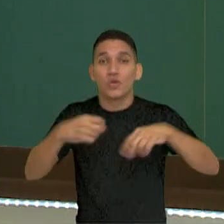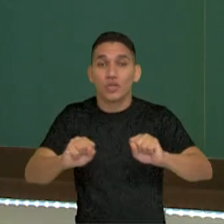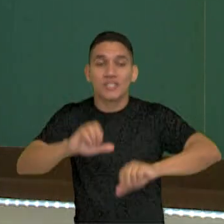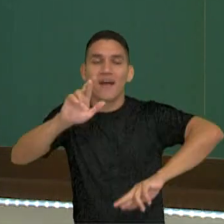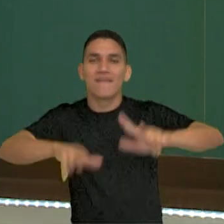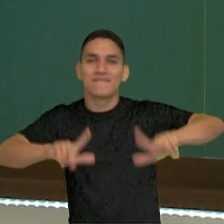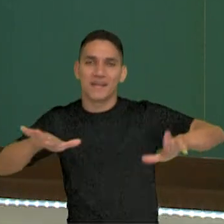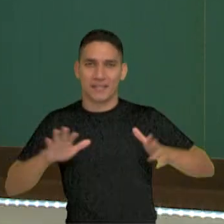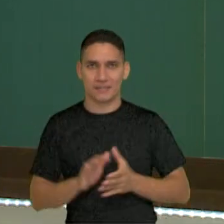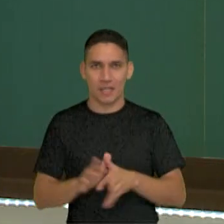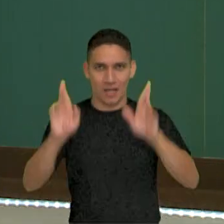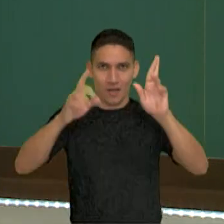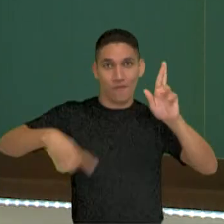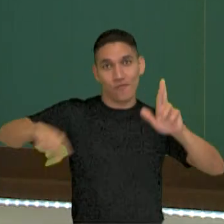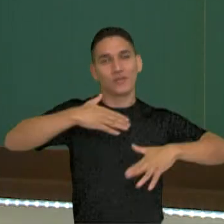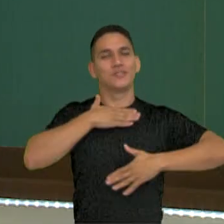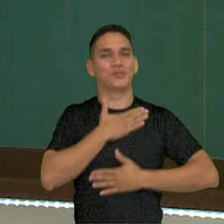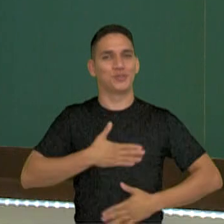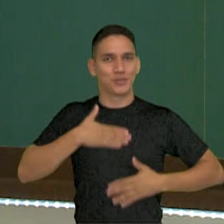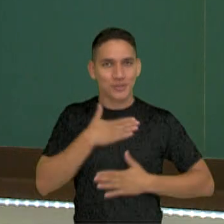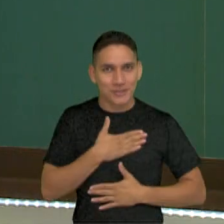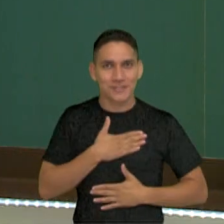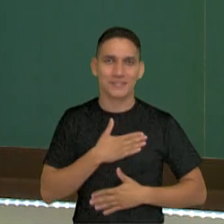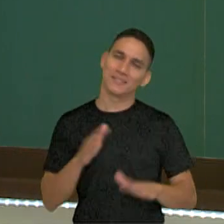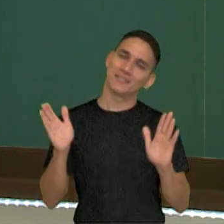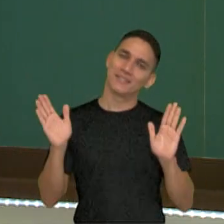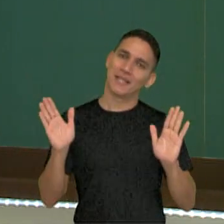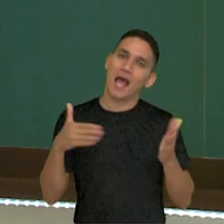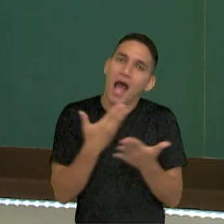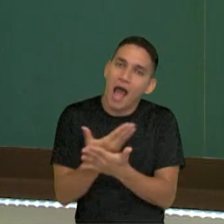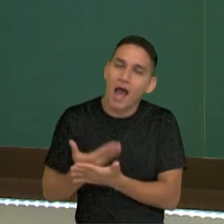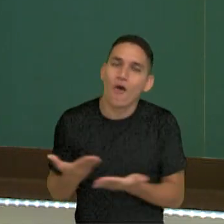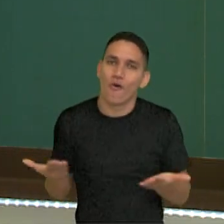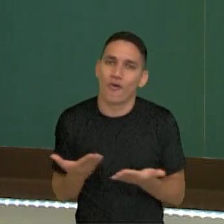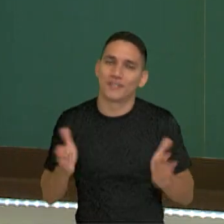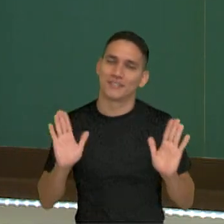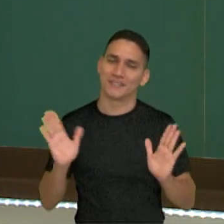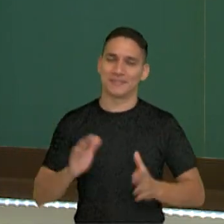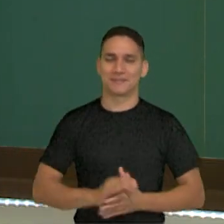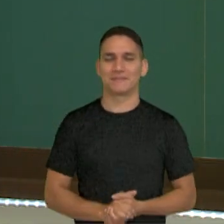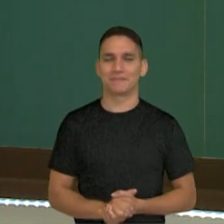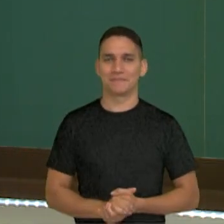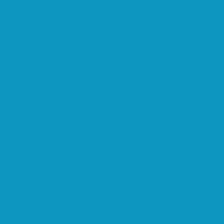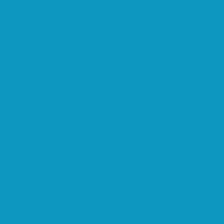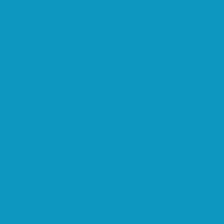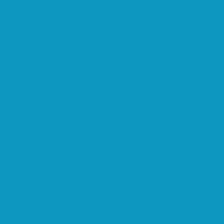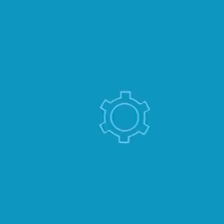linguísticas. Espero que vocês tenham gostado, né, da aula de hoje e até breve.